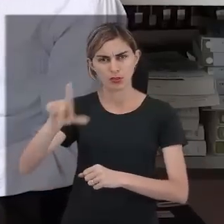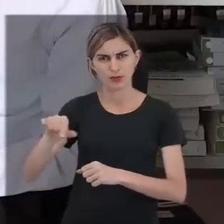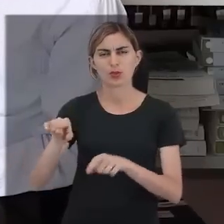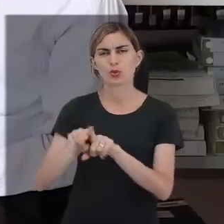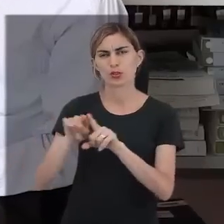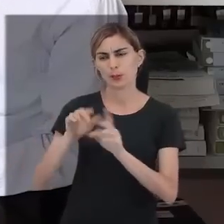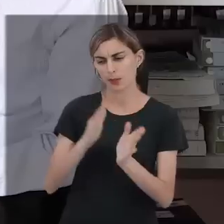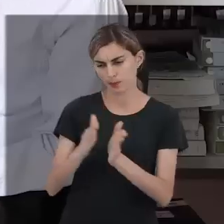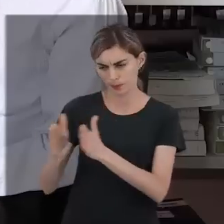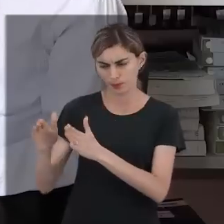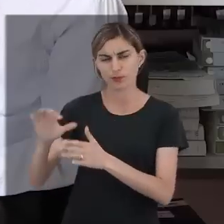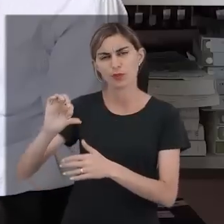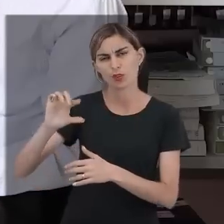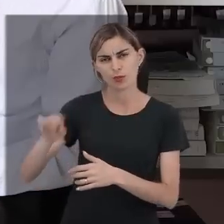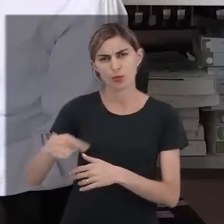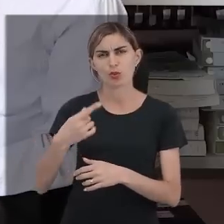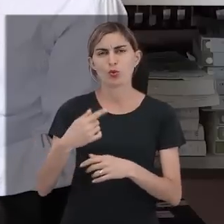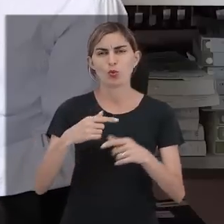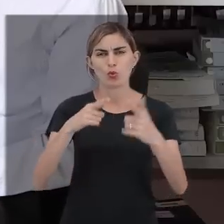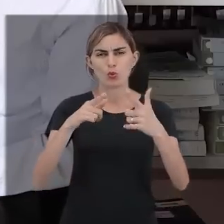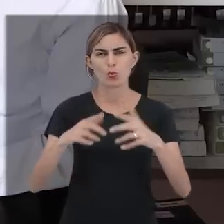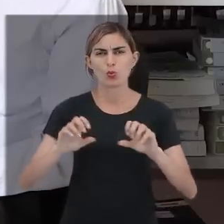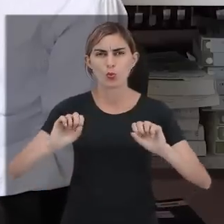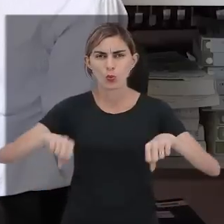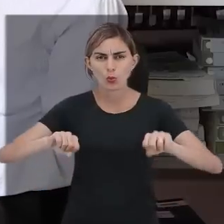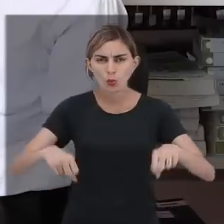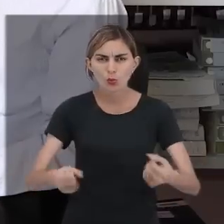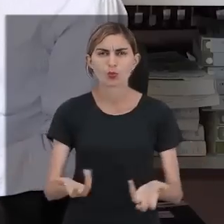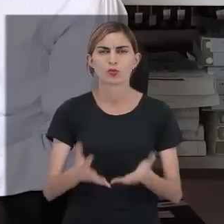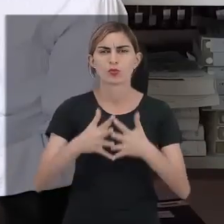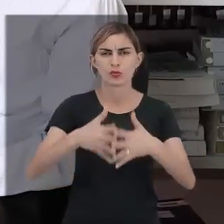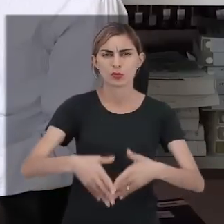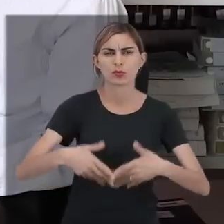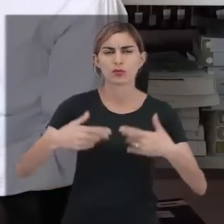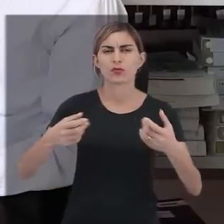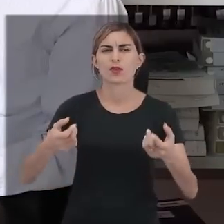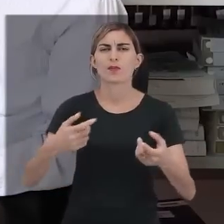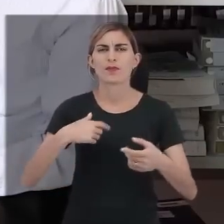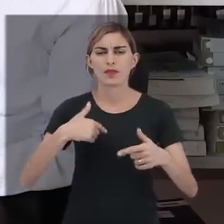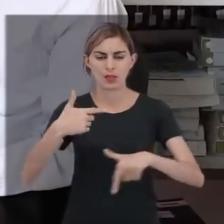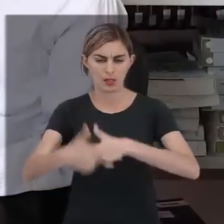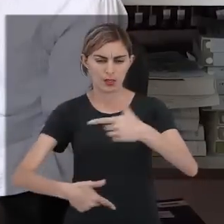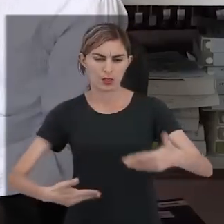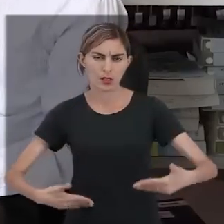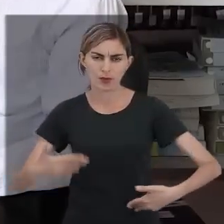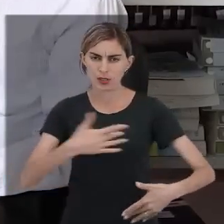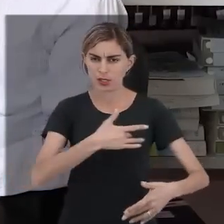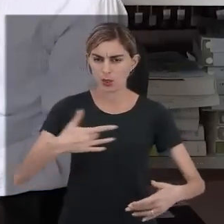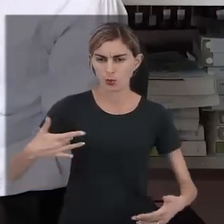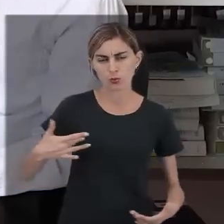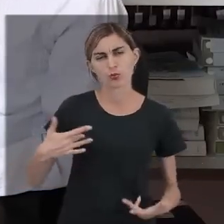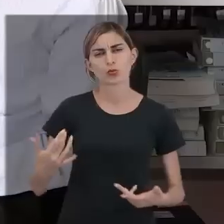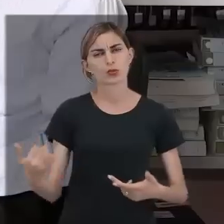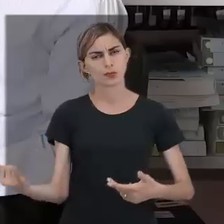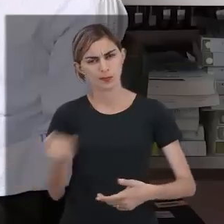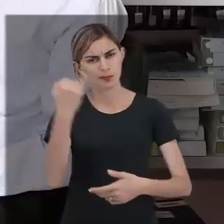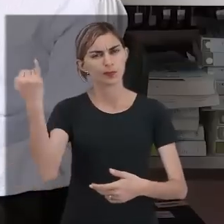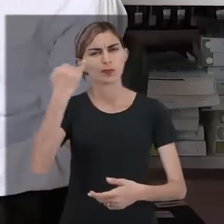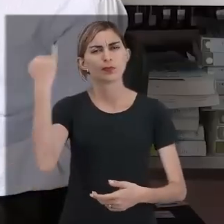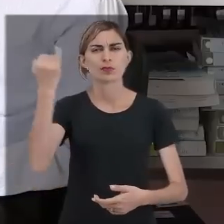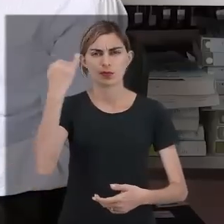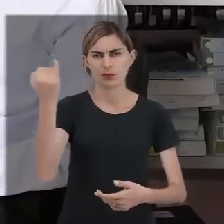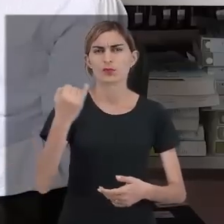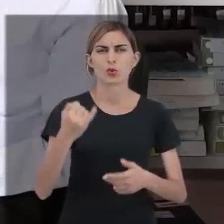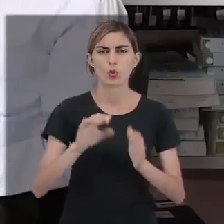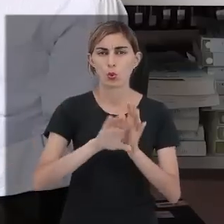em etapas. O setor automobilístico e a área de prestação de serviços de saúde, isso é muito importante. O conteúdo